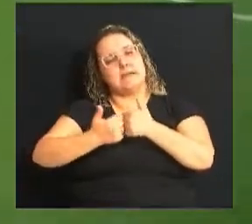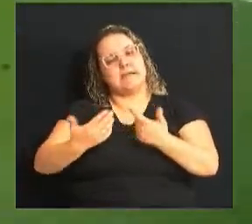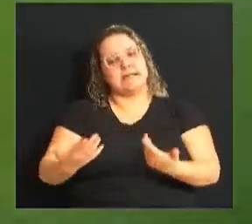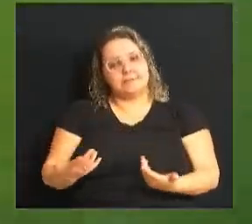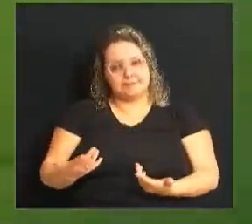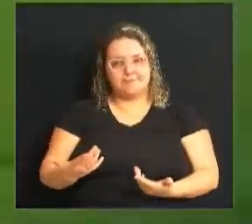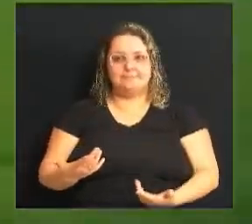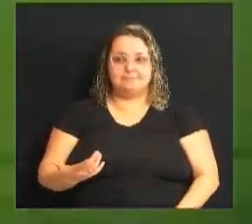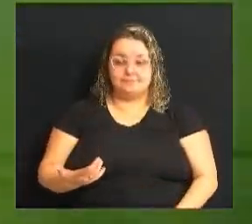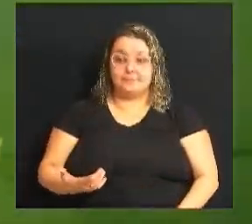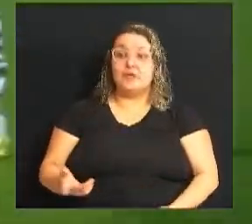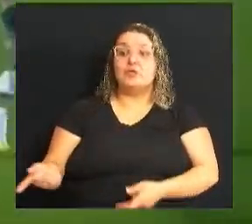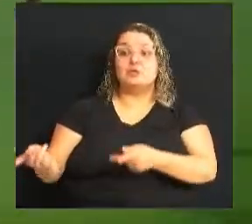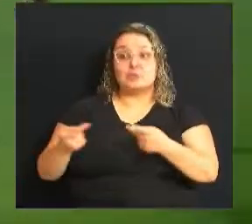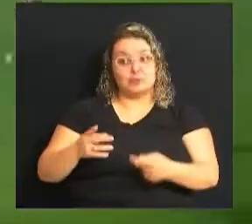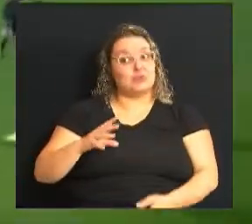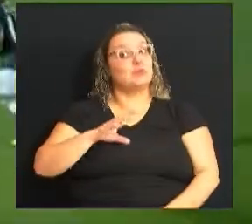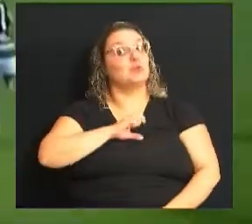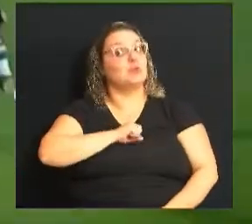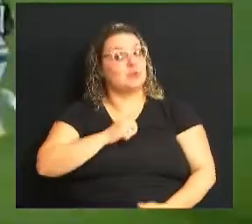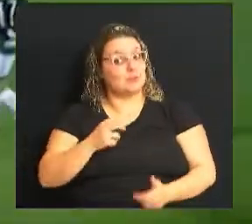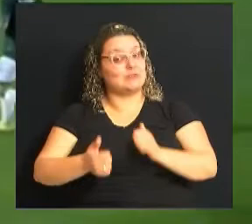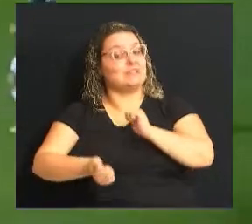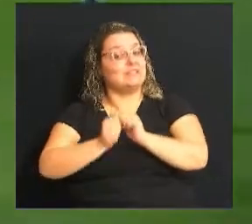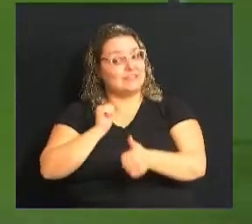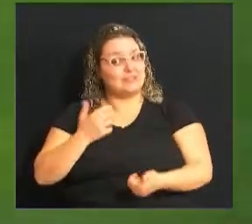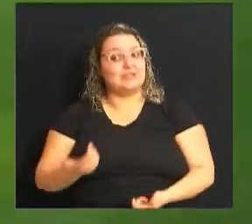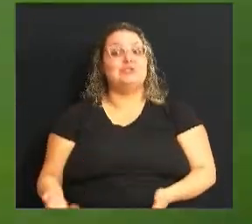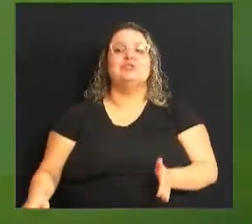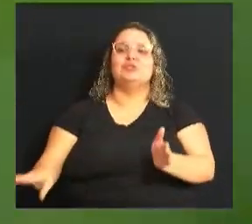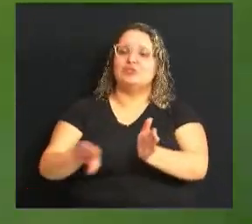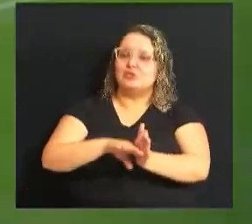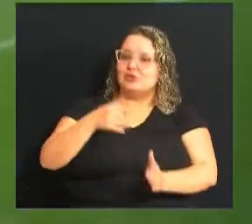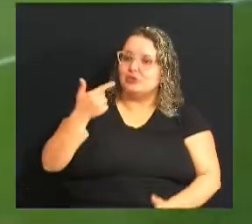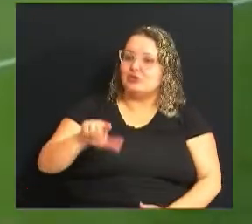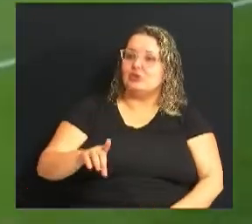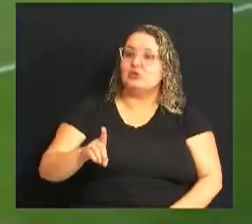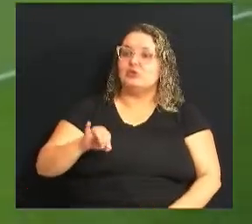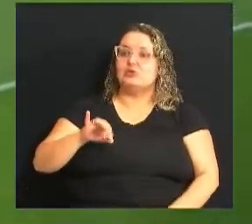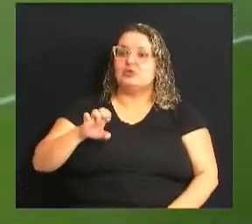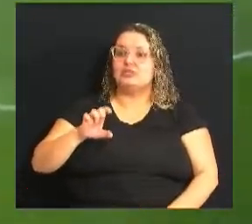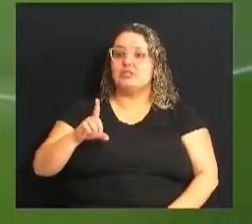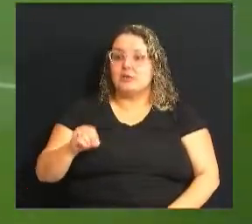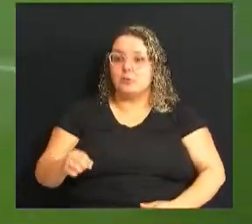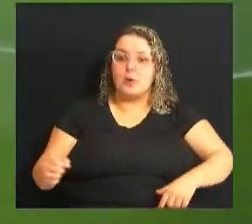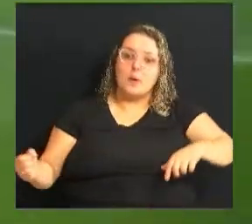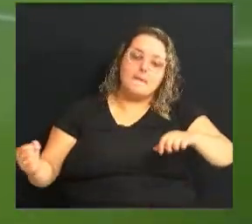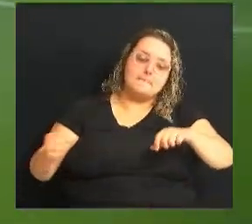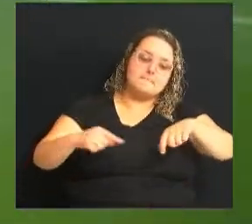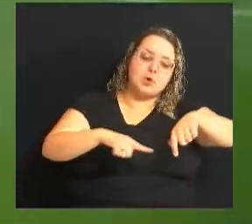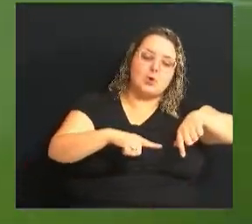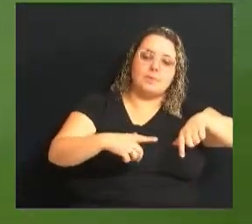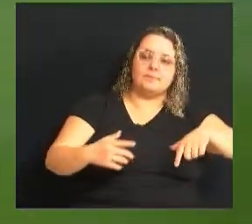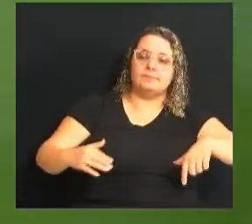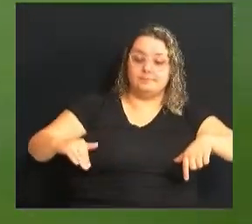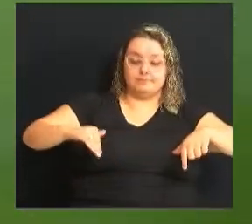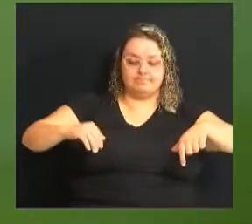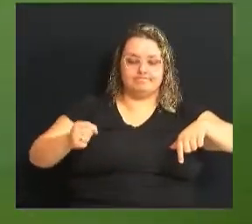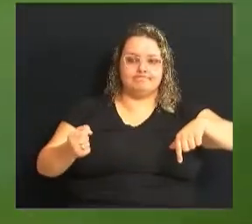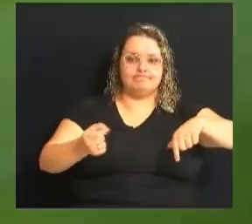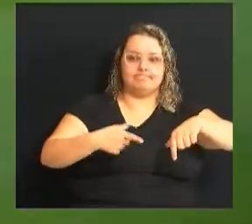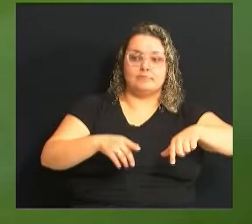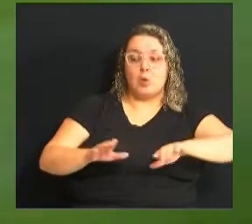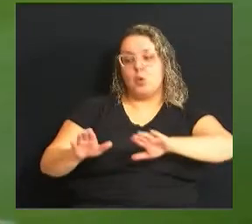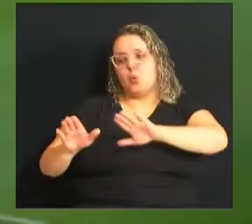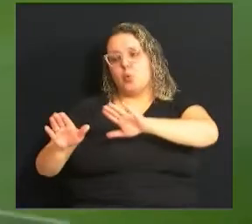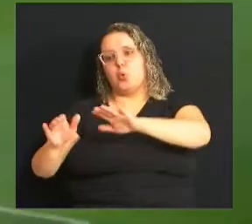visitantes gostaram do jogo e chegaram novamente agora com Diego Torres, que chutou da intermediária para a defesa